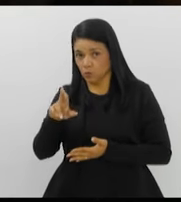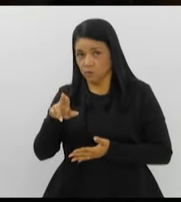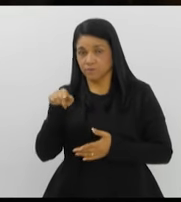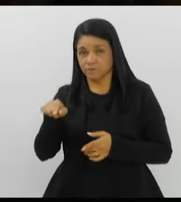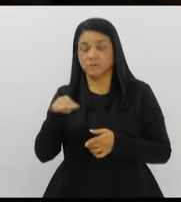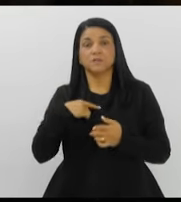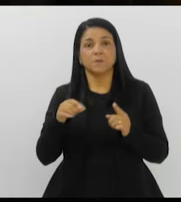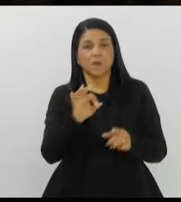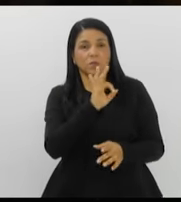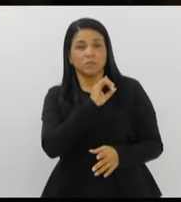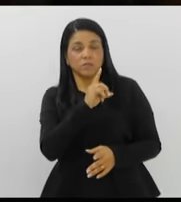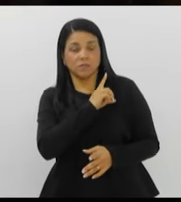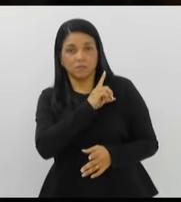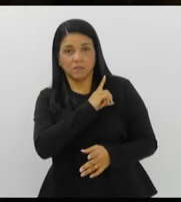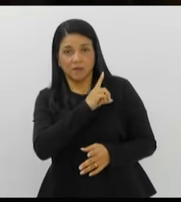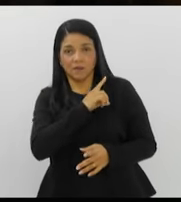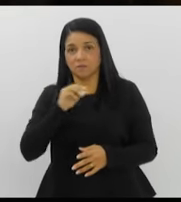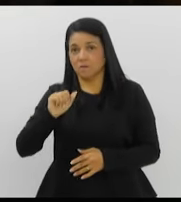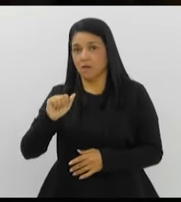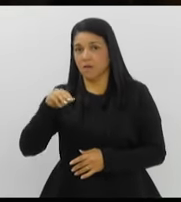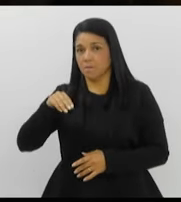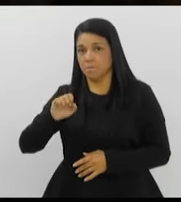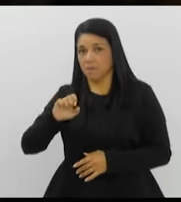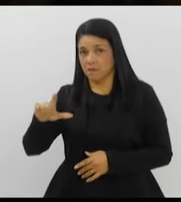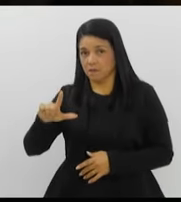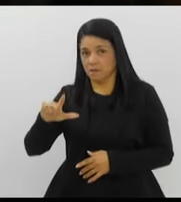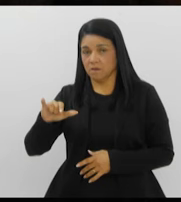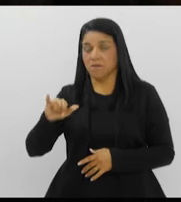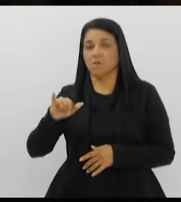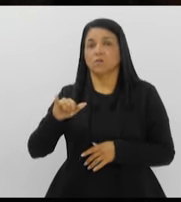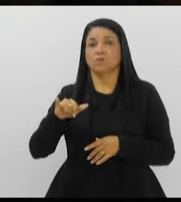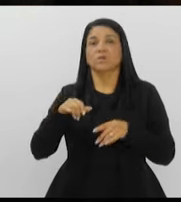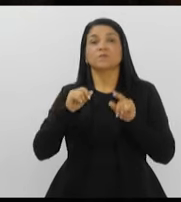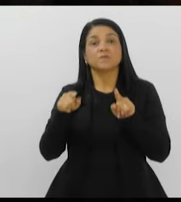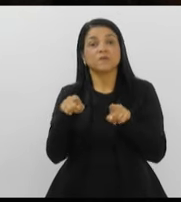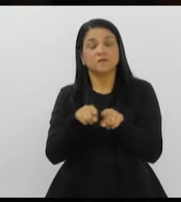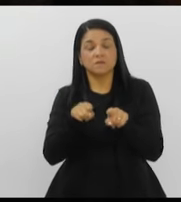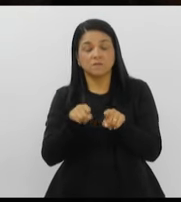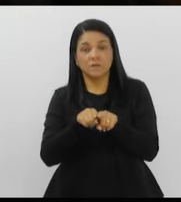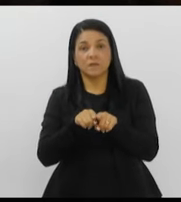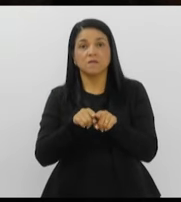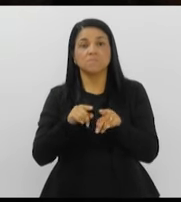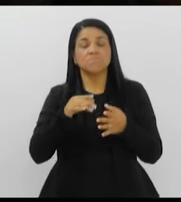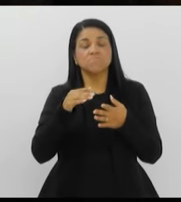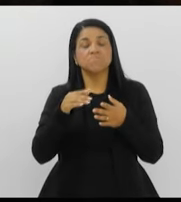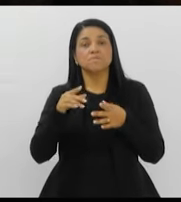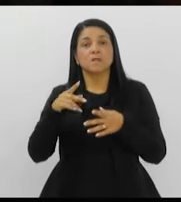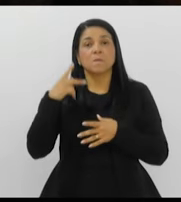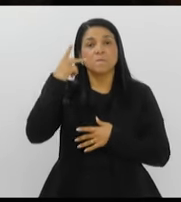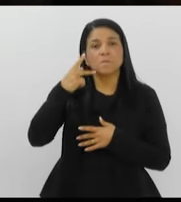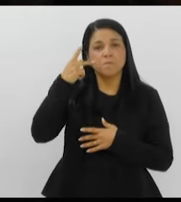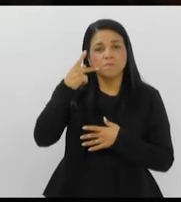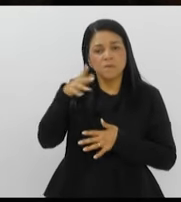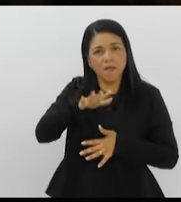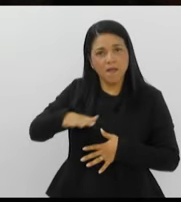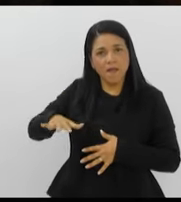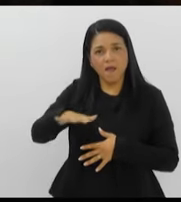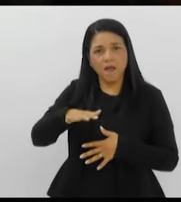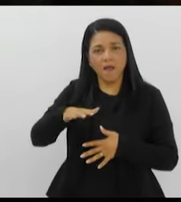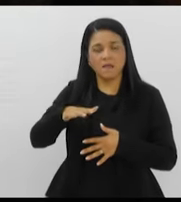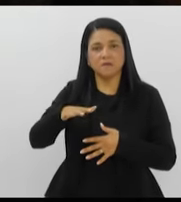o delegado Amin. E eu, Dionísio Lins, parlamentar da área do